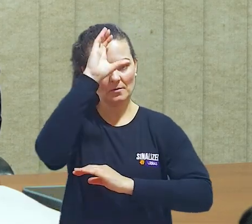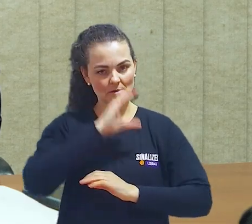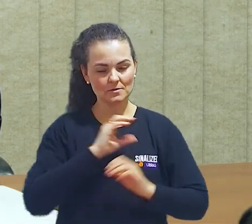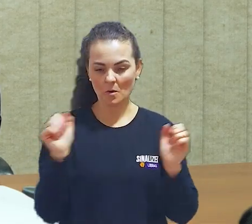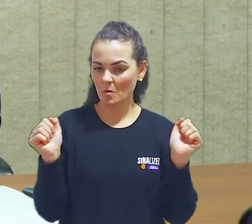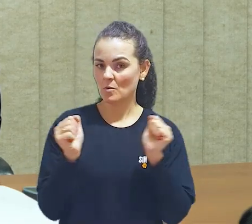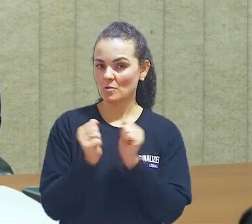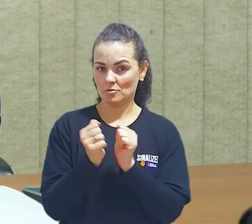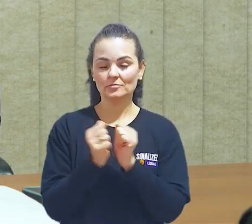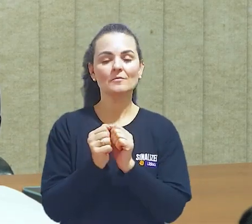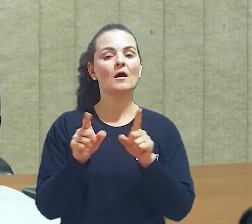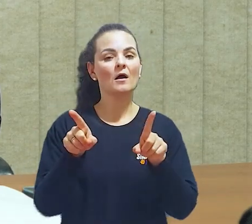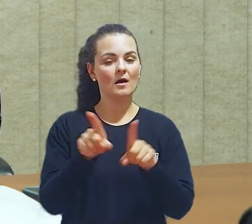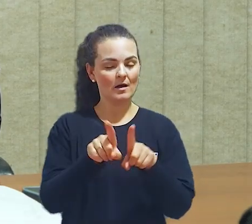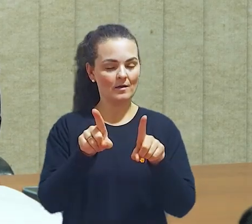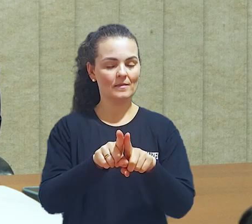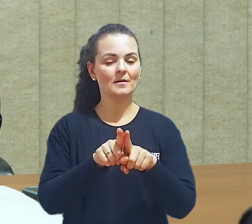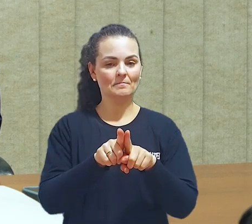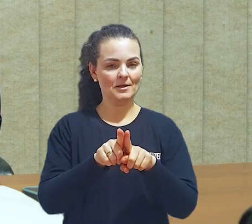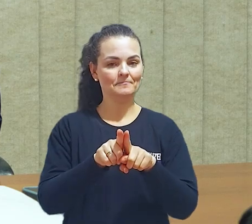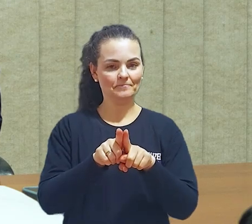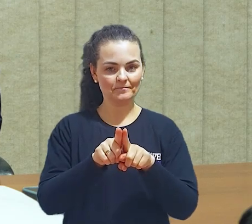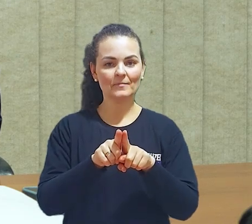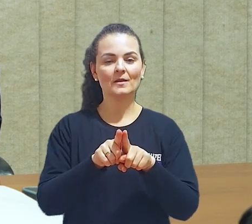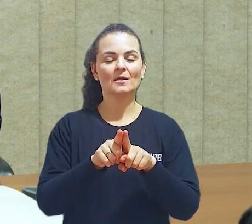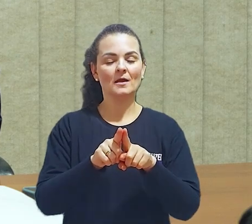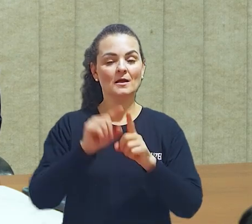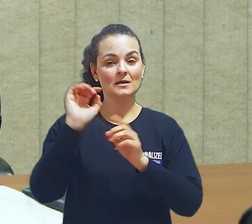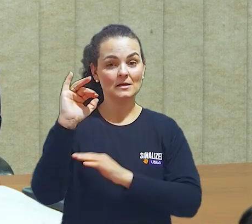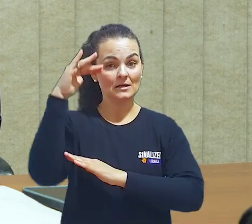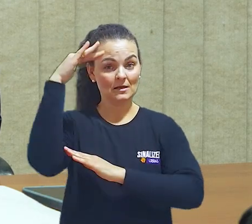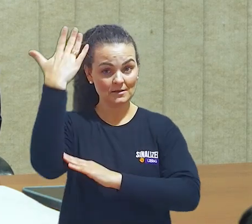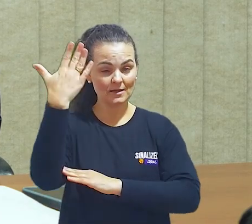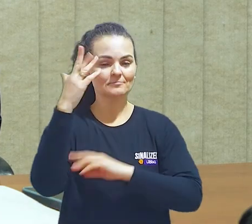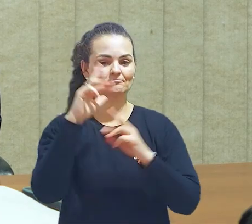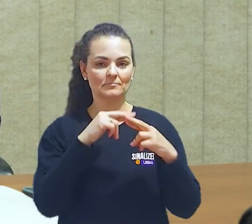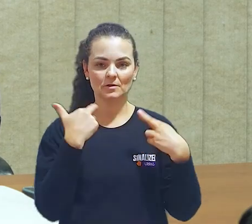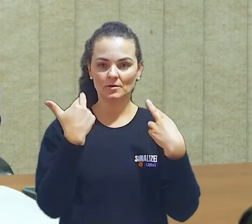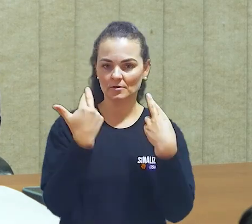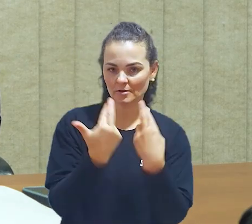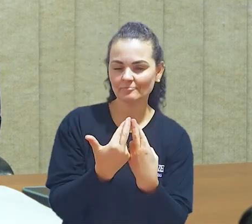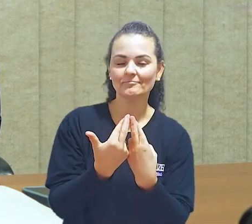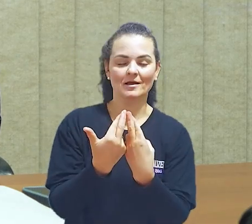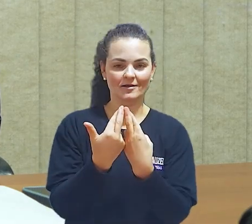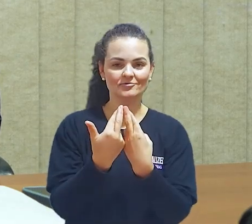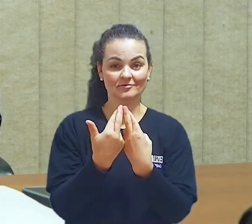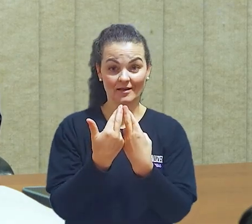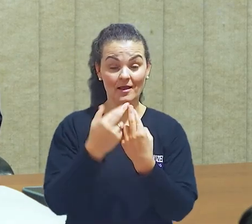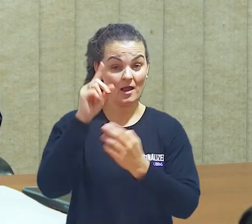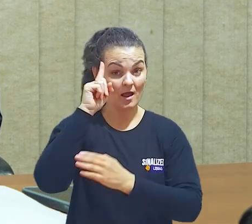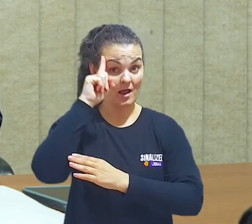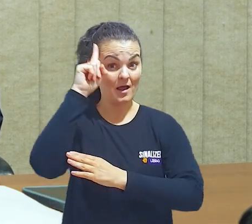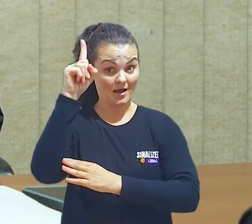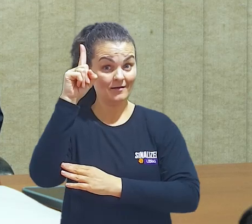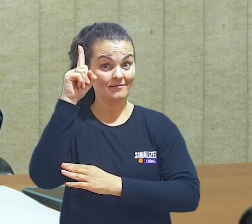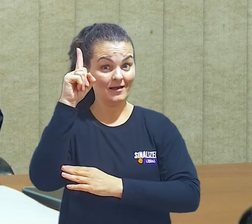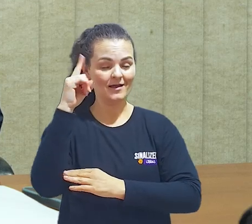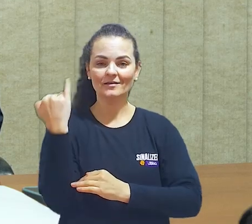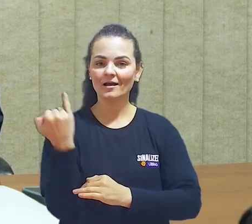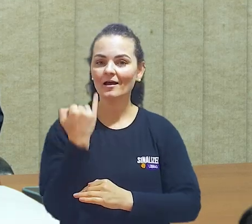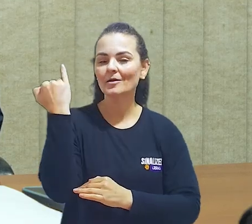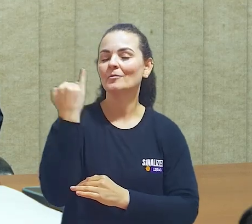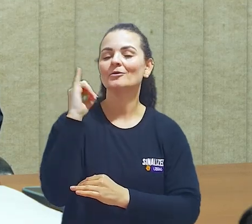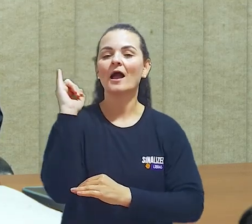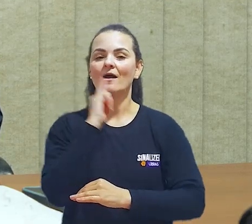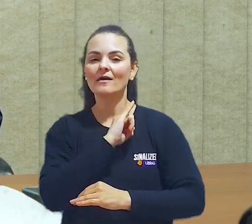último, as sessões itinerantes. Eu acredito que em datas comemorativas, por exemplo, a data de imigração italiana, nós fizemos a sessão